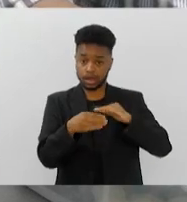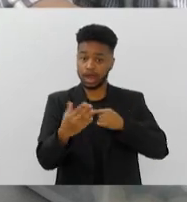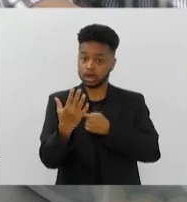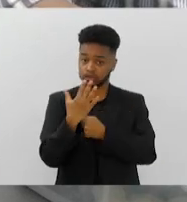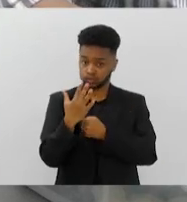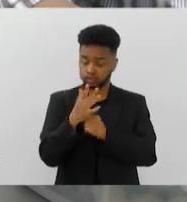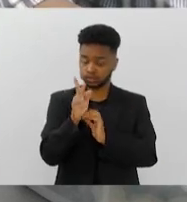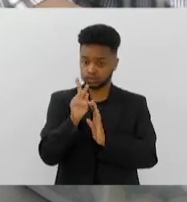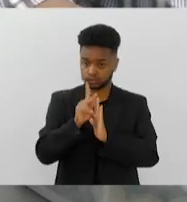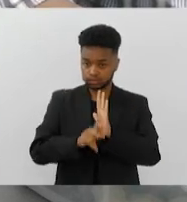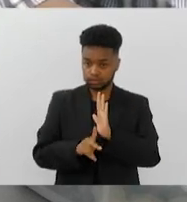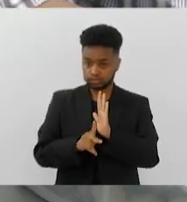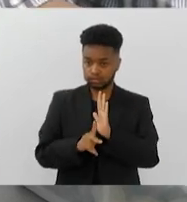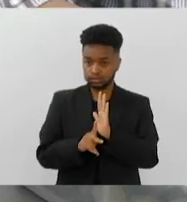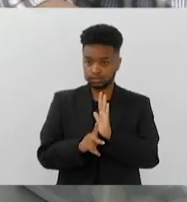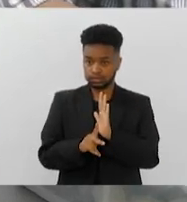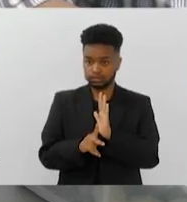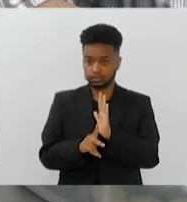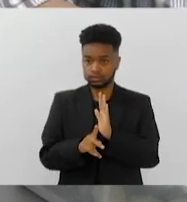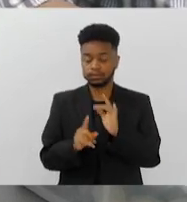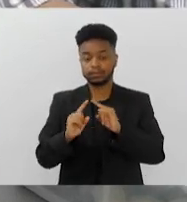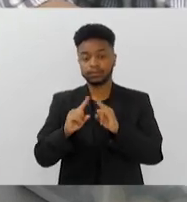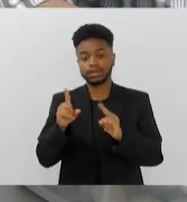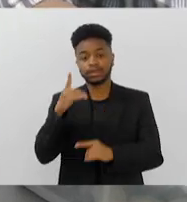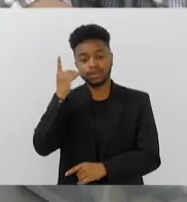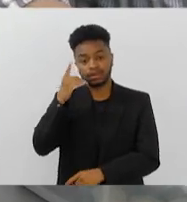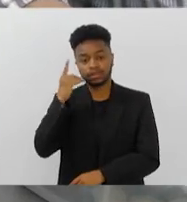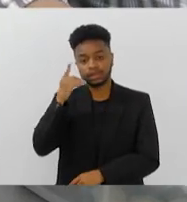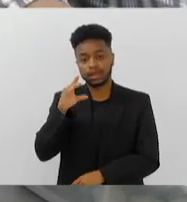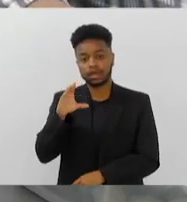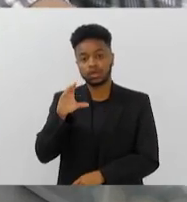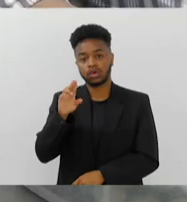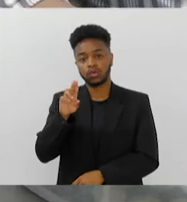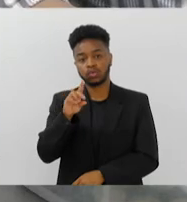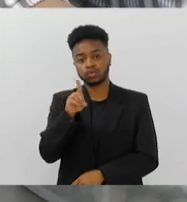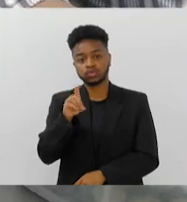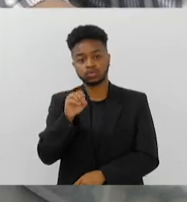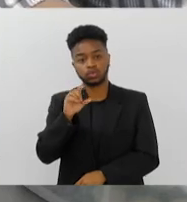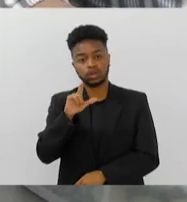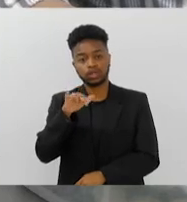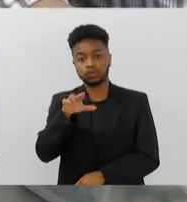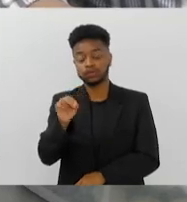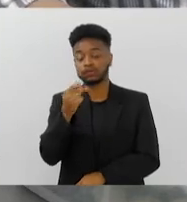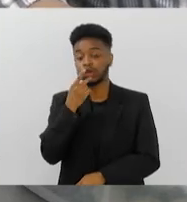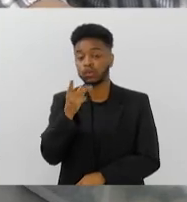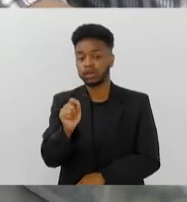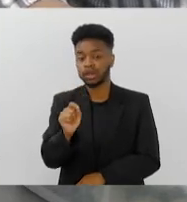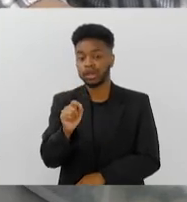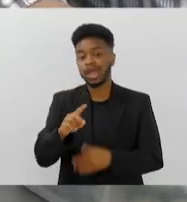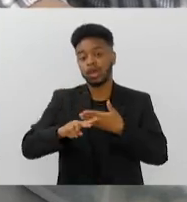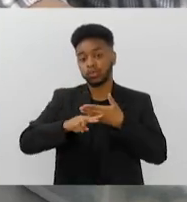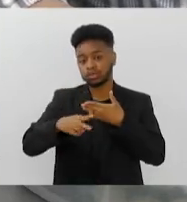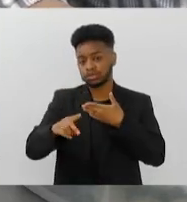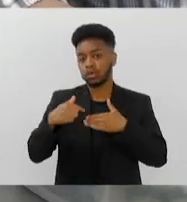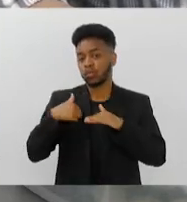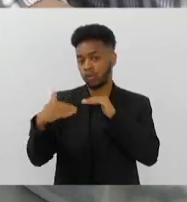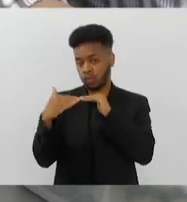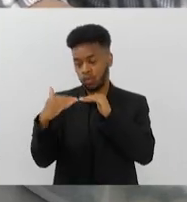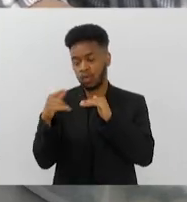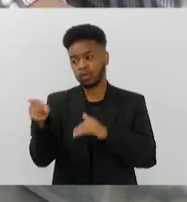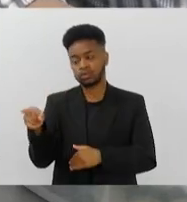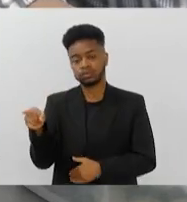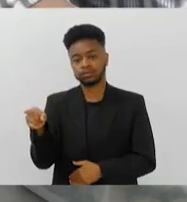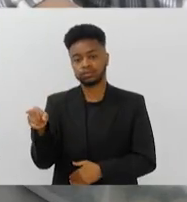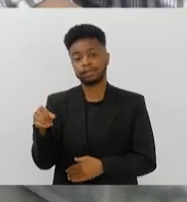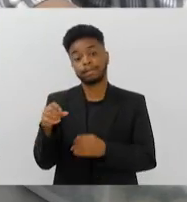constitucional, o que o deputado Cozzolino, a consequência do que o deputado Cozzolino está dizendo, que eu concordo 100%, é